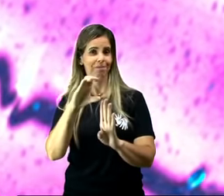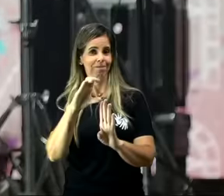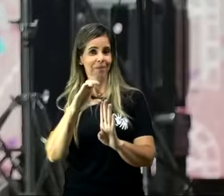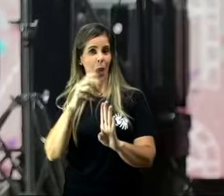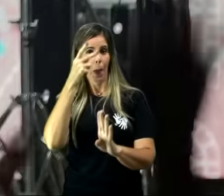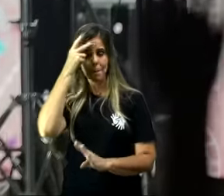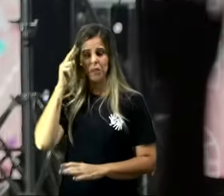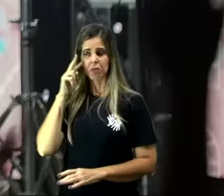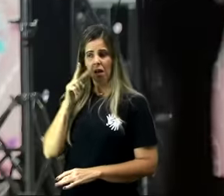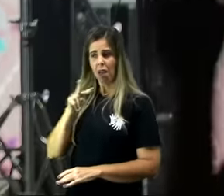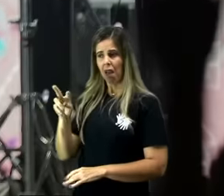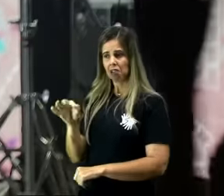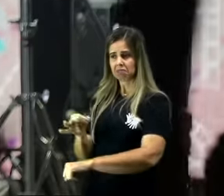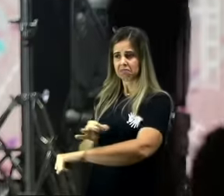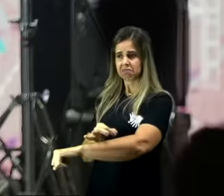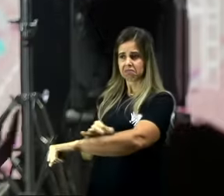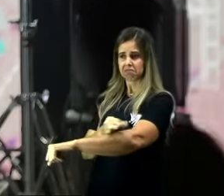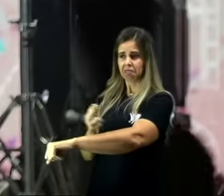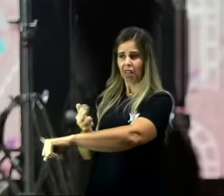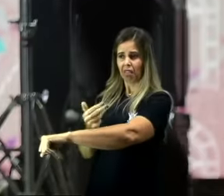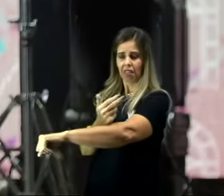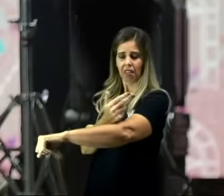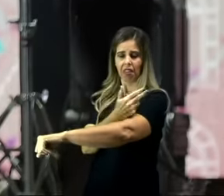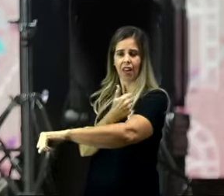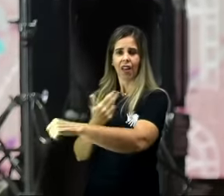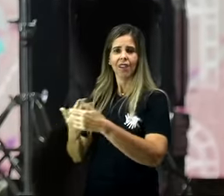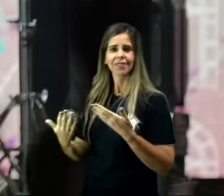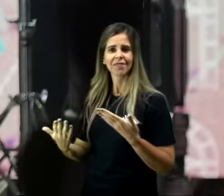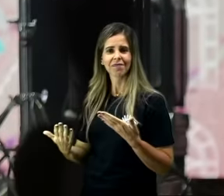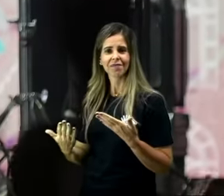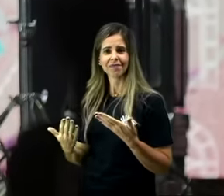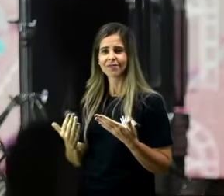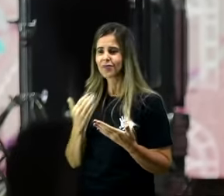nada. Você vai ver o que Deus vai fazer através da vida dele.